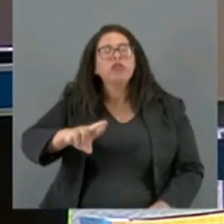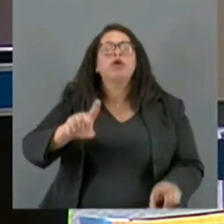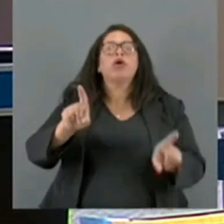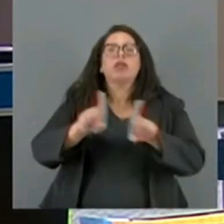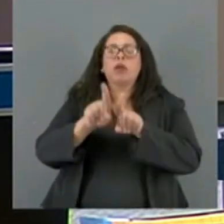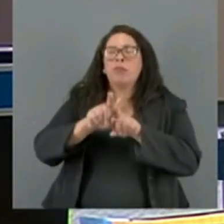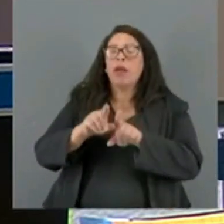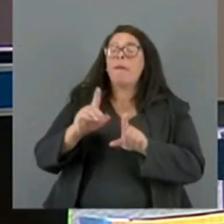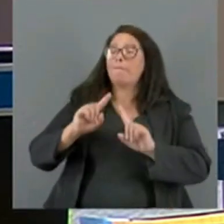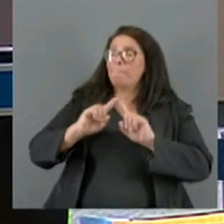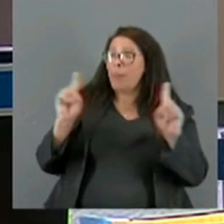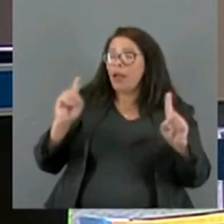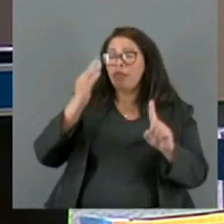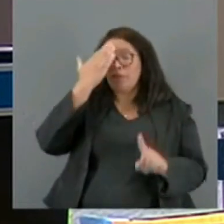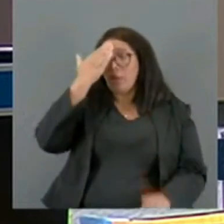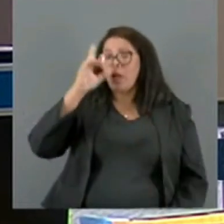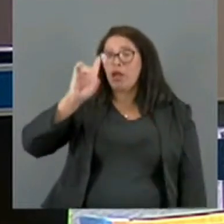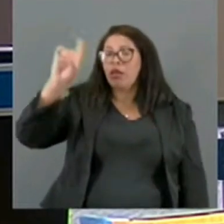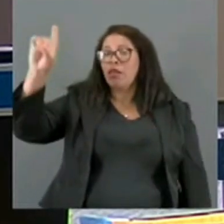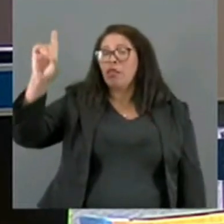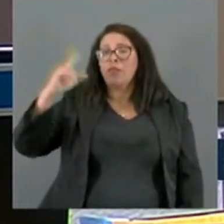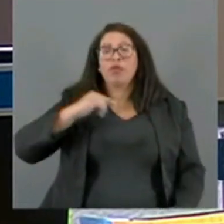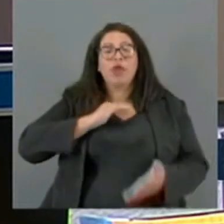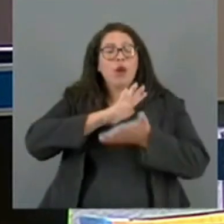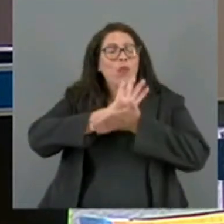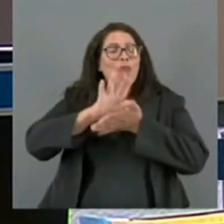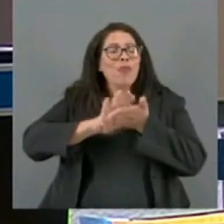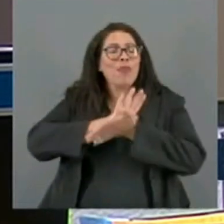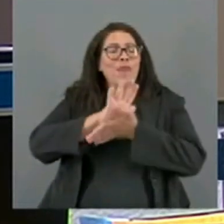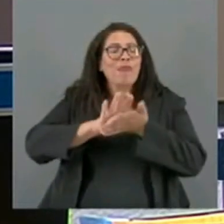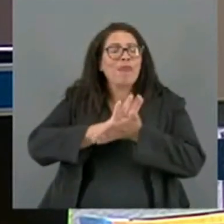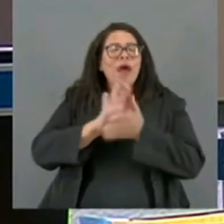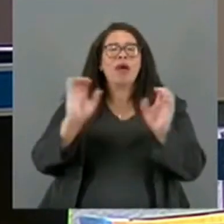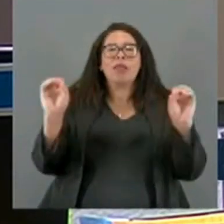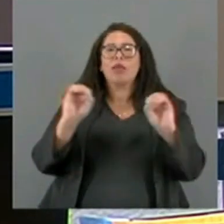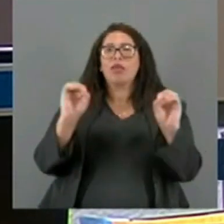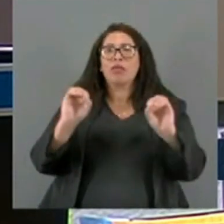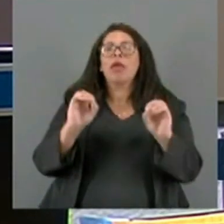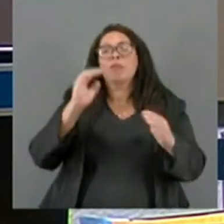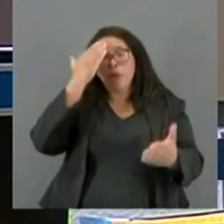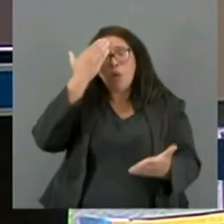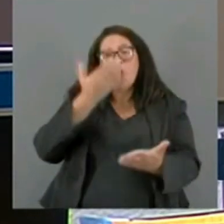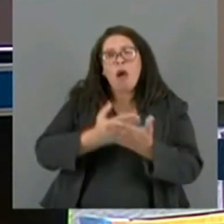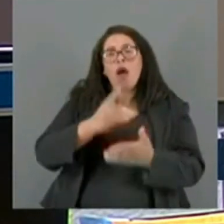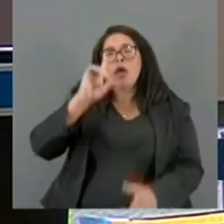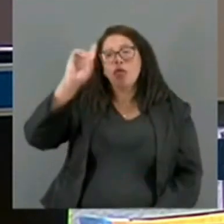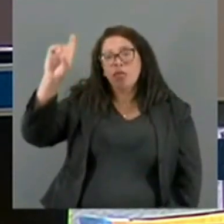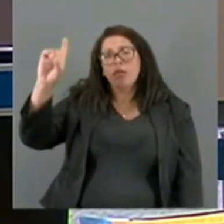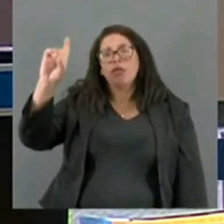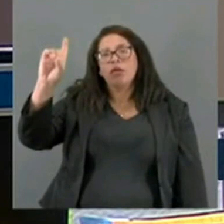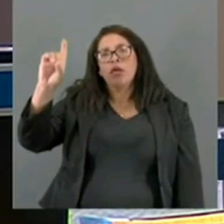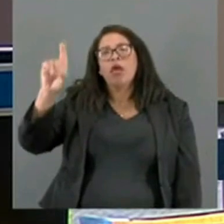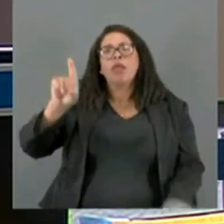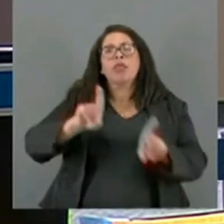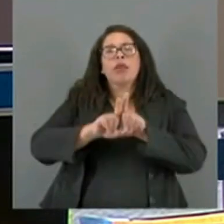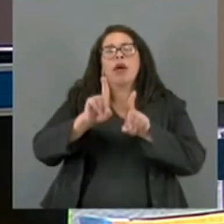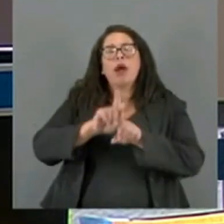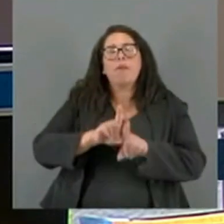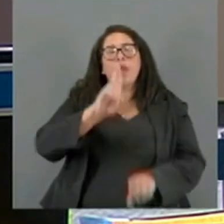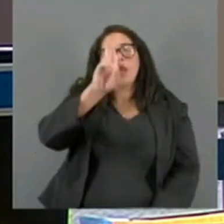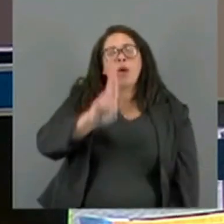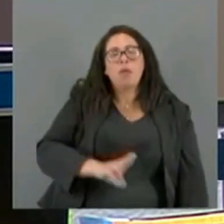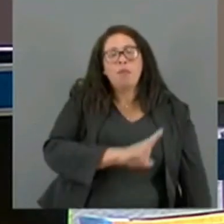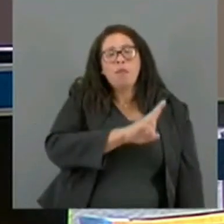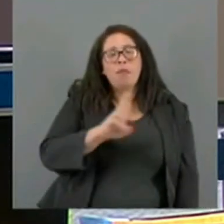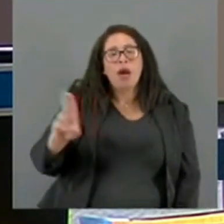pois sem Ele nada sou e nada teria, bem como a intercessão do Padre Cícero Romão